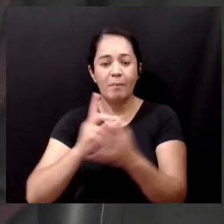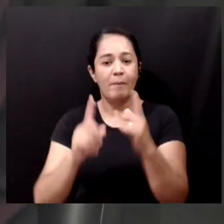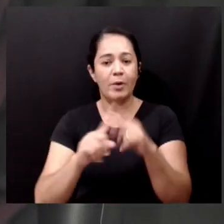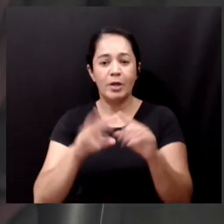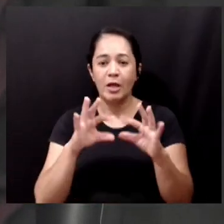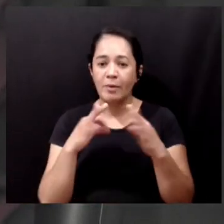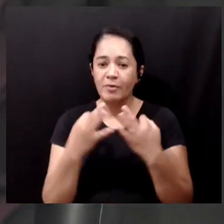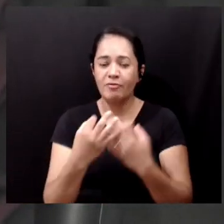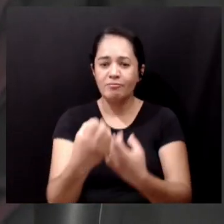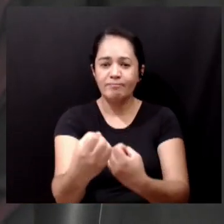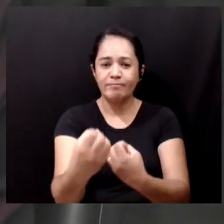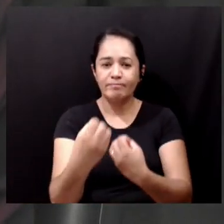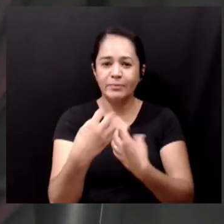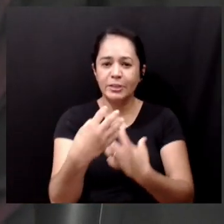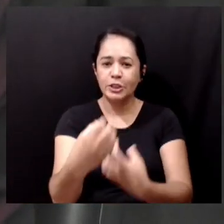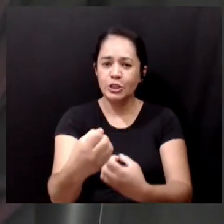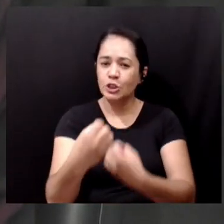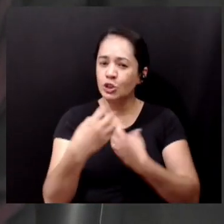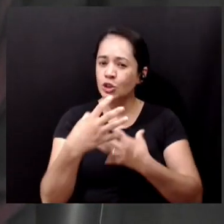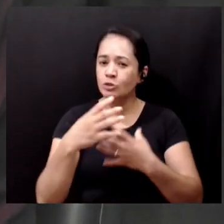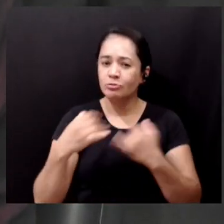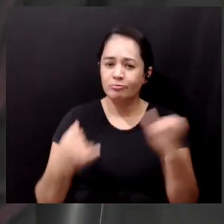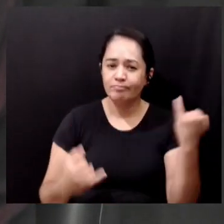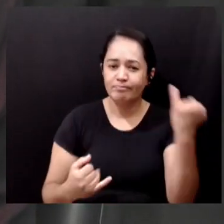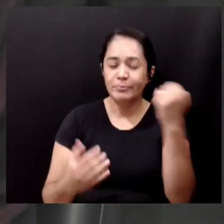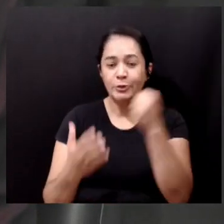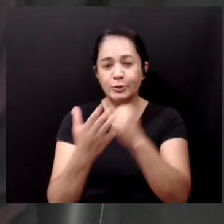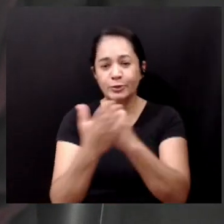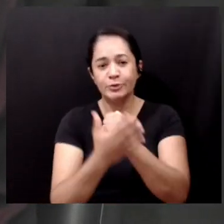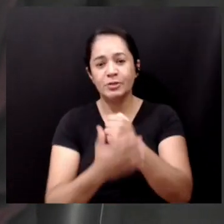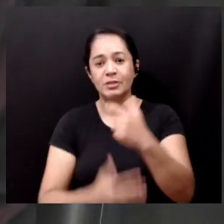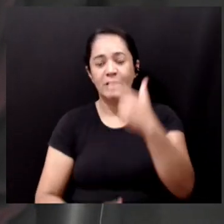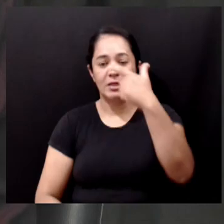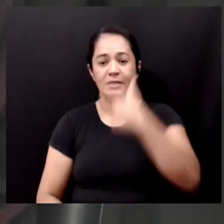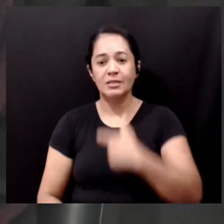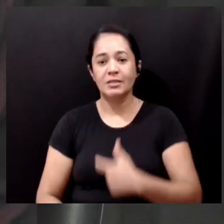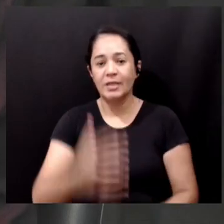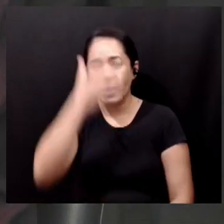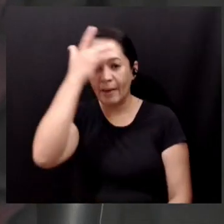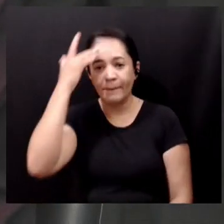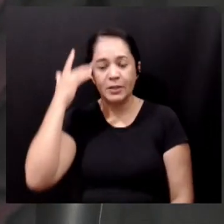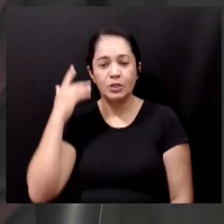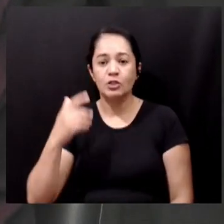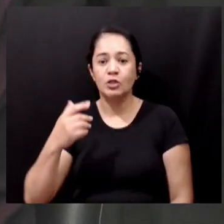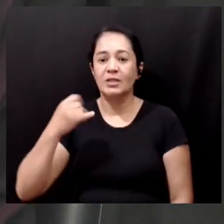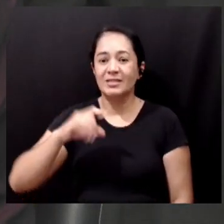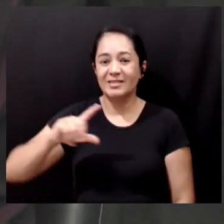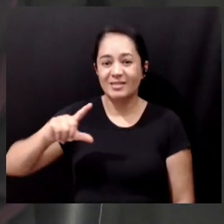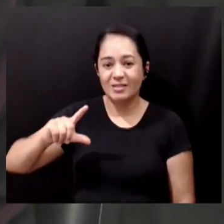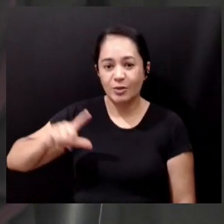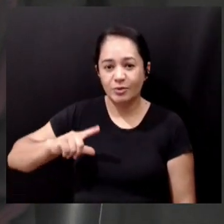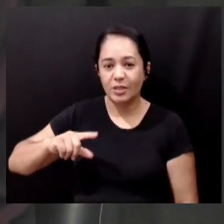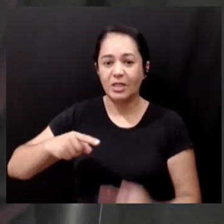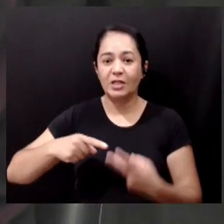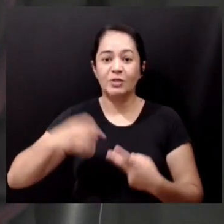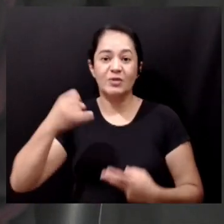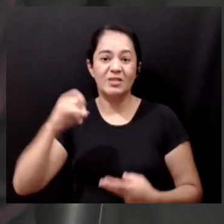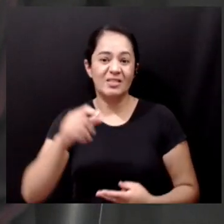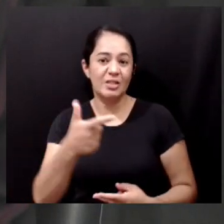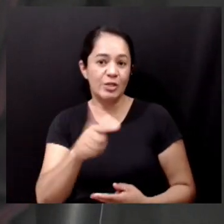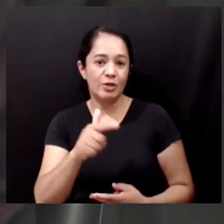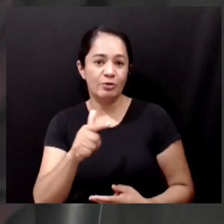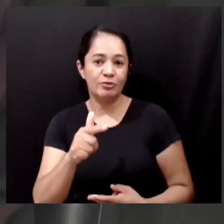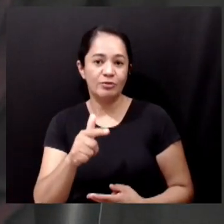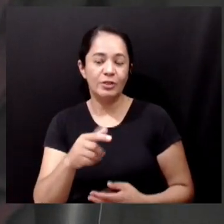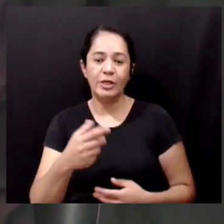Me ensinaram a ser a mesma pessoa quando eu tenho e quando eu não tenho. Minha vida não foi fácil o tempo